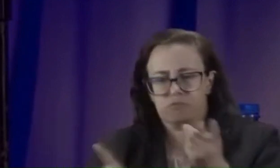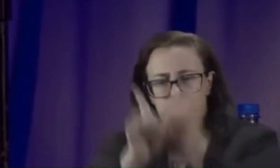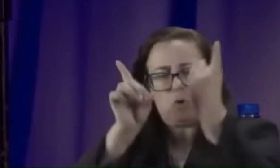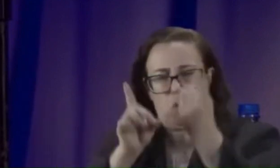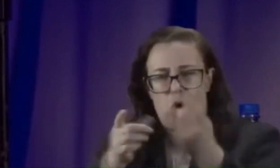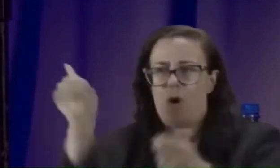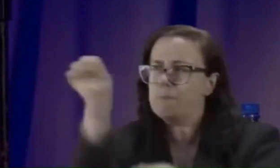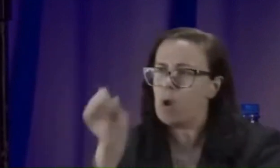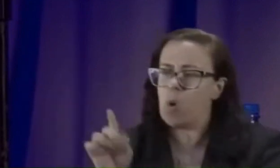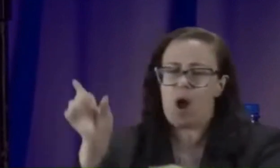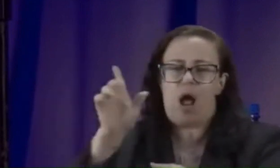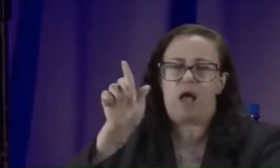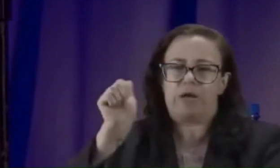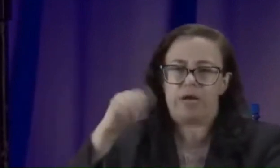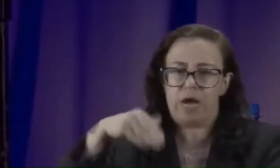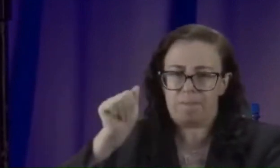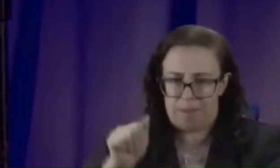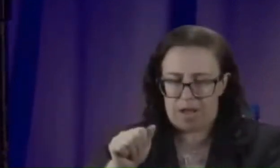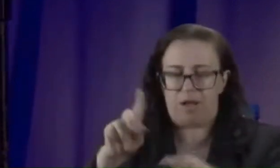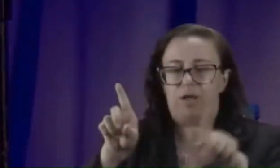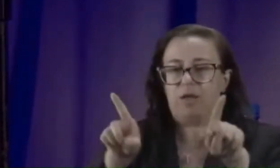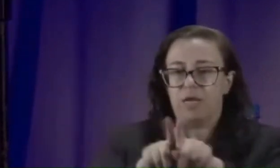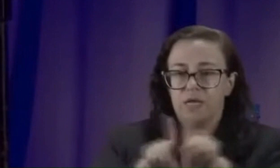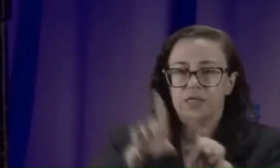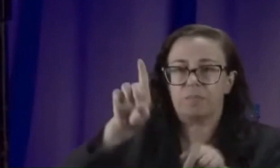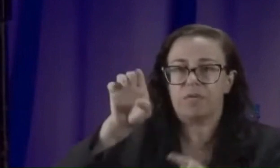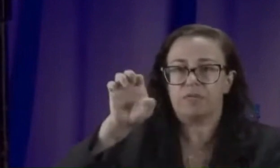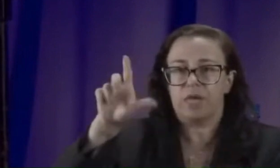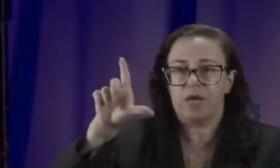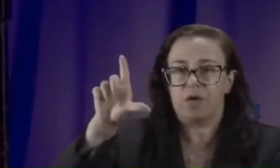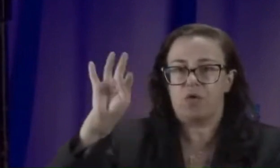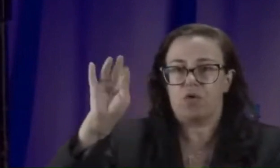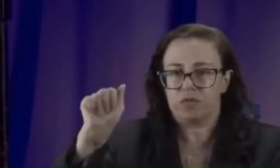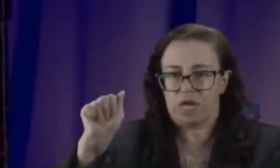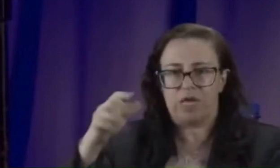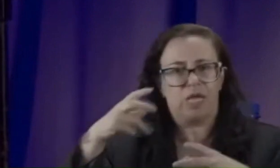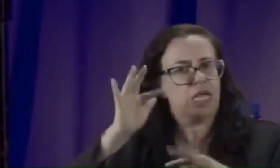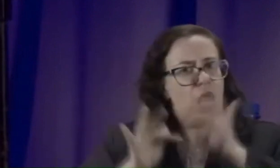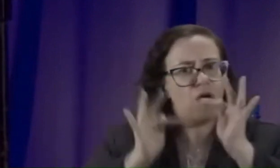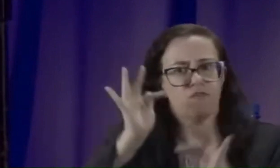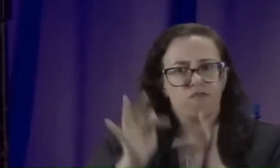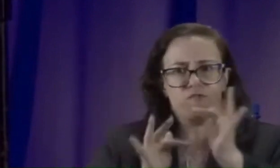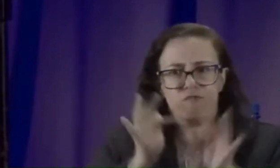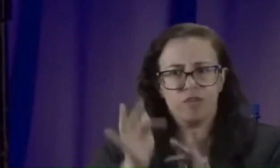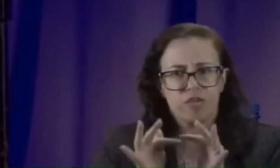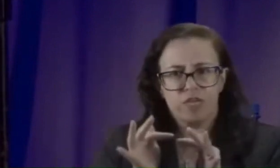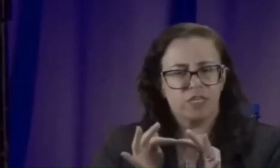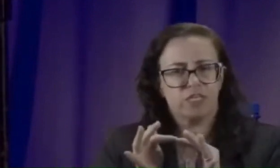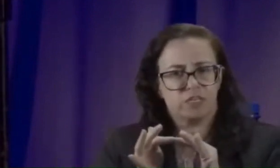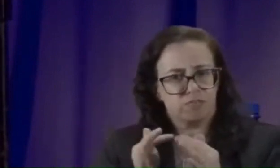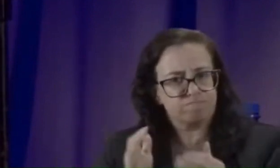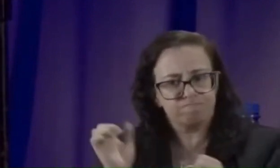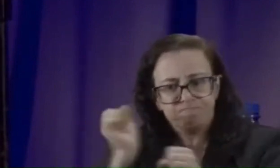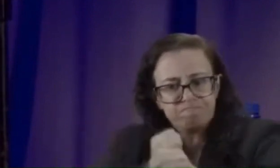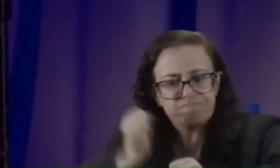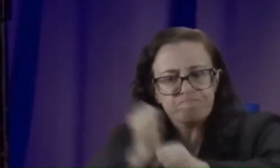delta, e a física entra no estado de decomposição. E logo